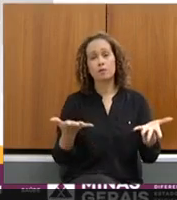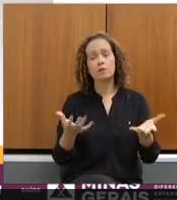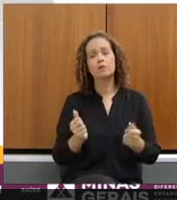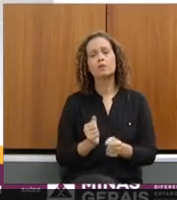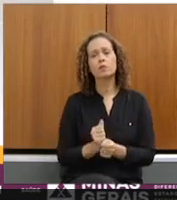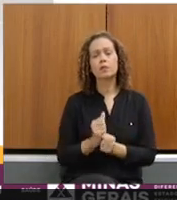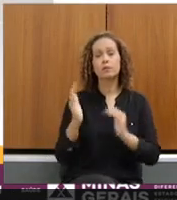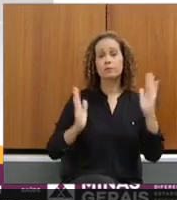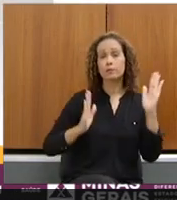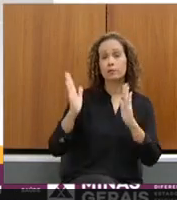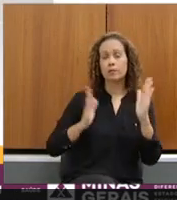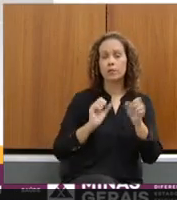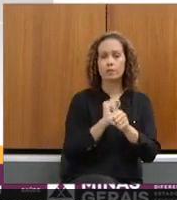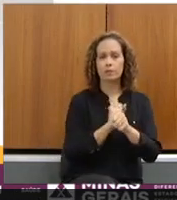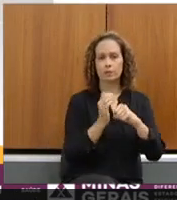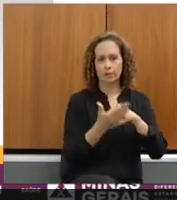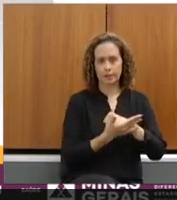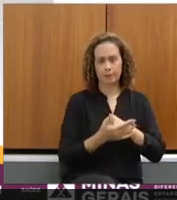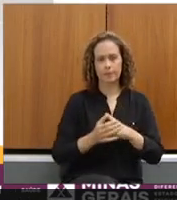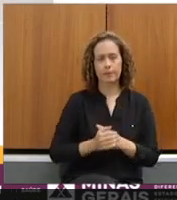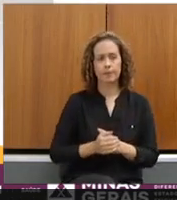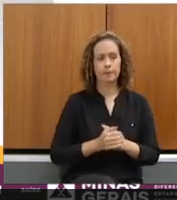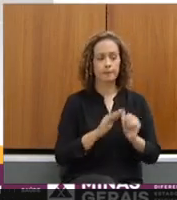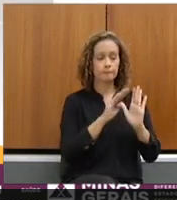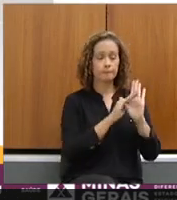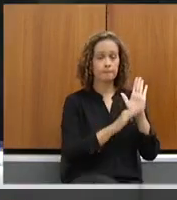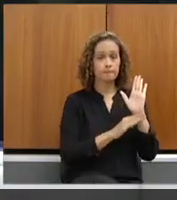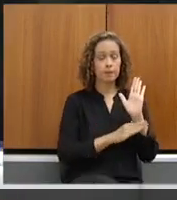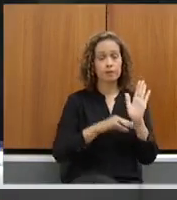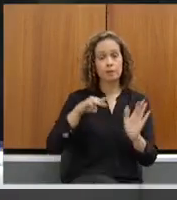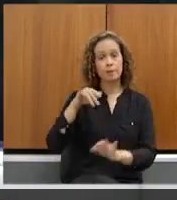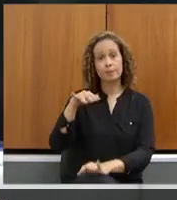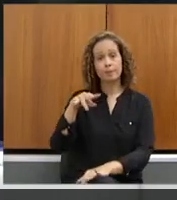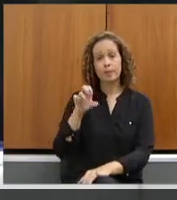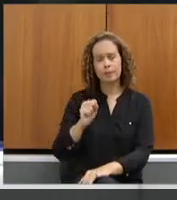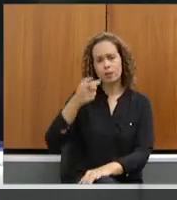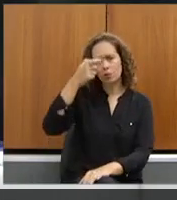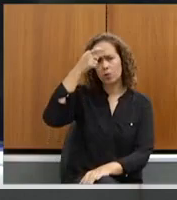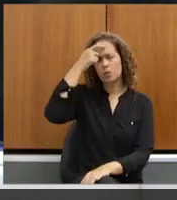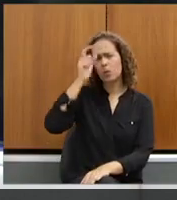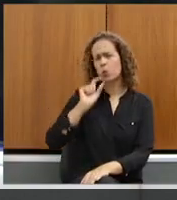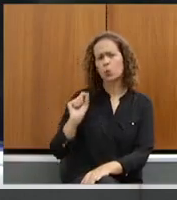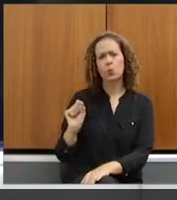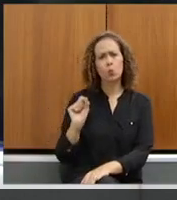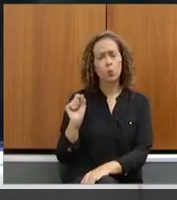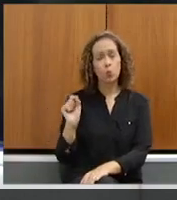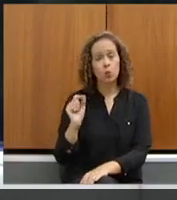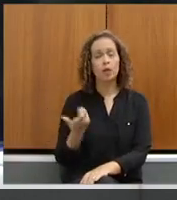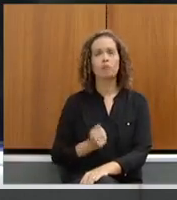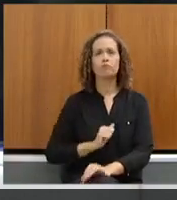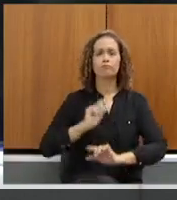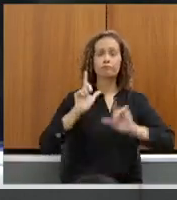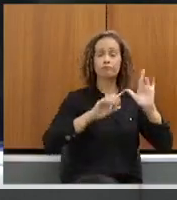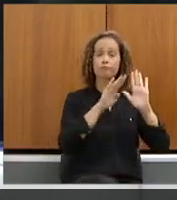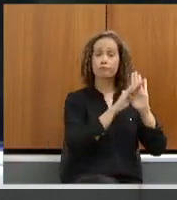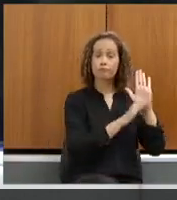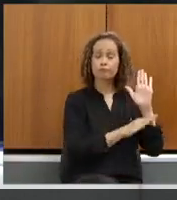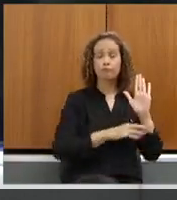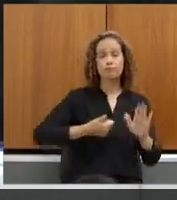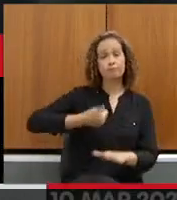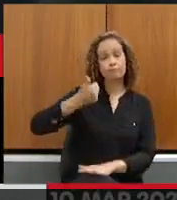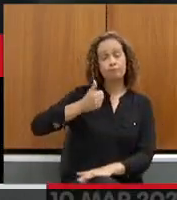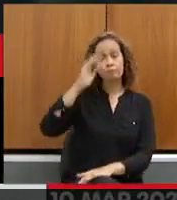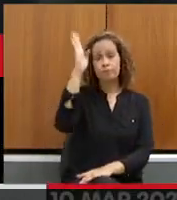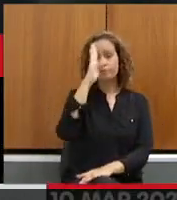ao longo da epidemia o programa Minas consciente ele é um programa que ele foi o primeiro programa do Brasil